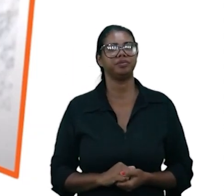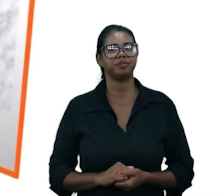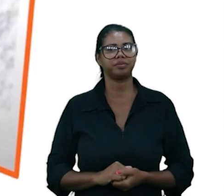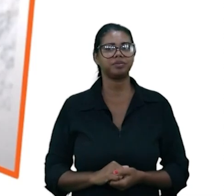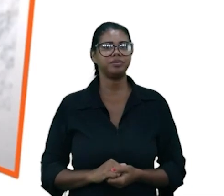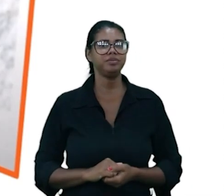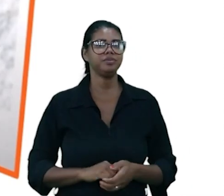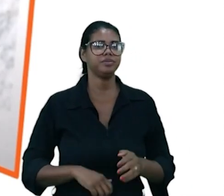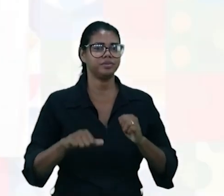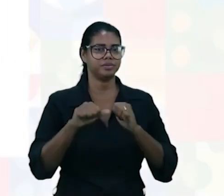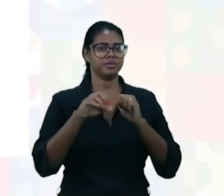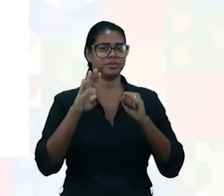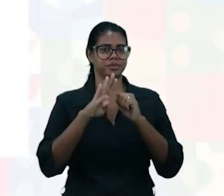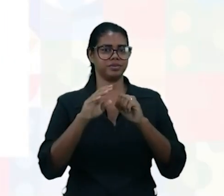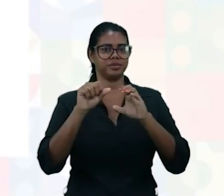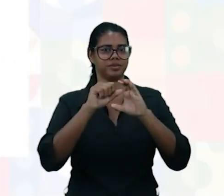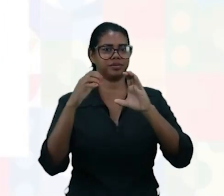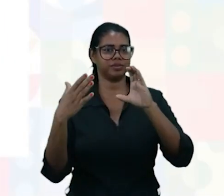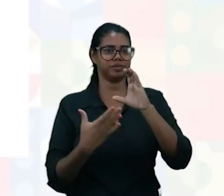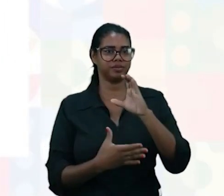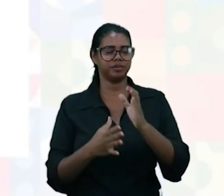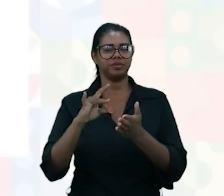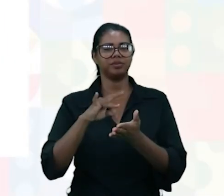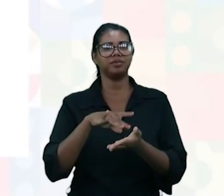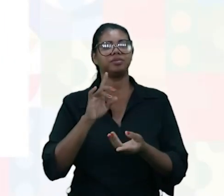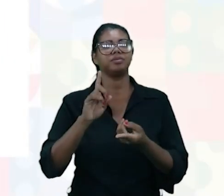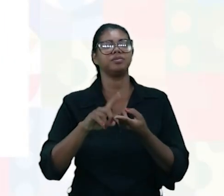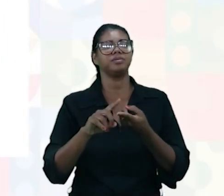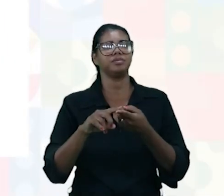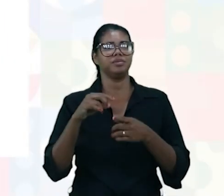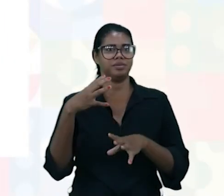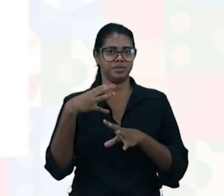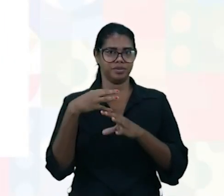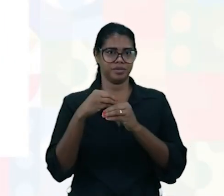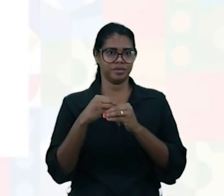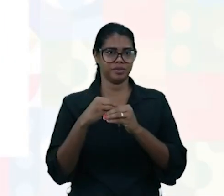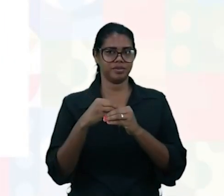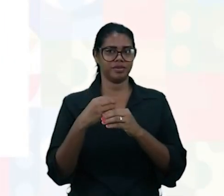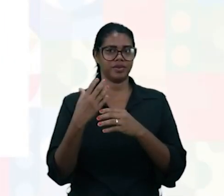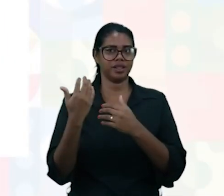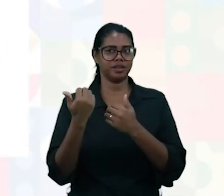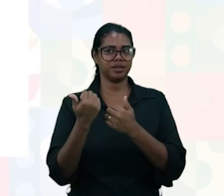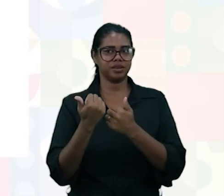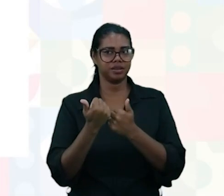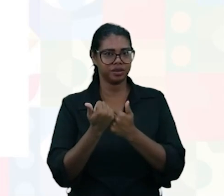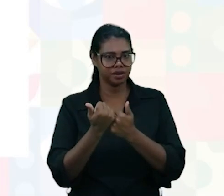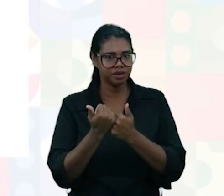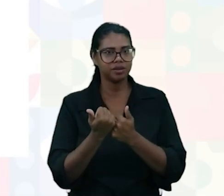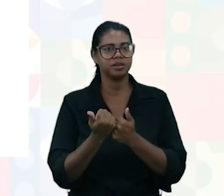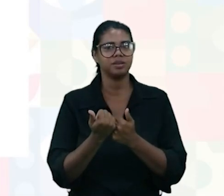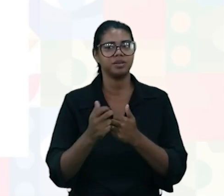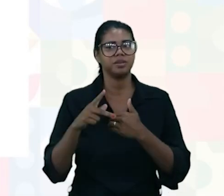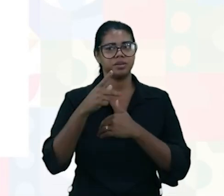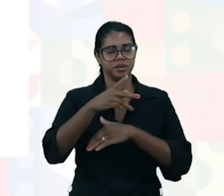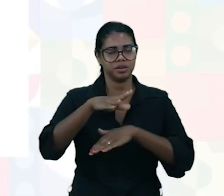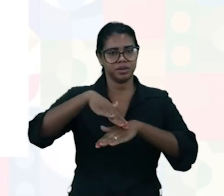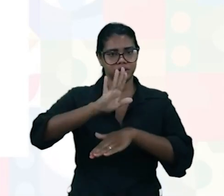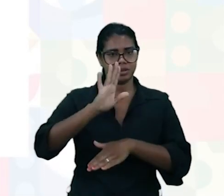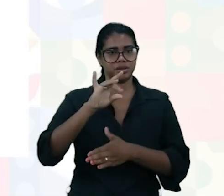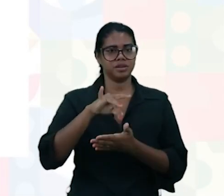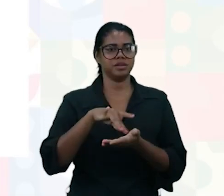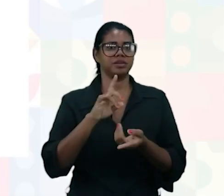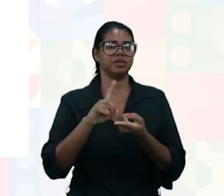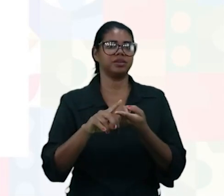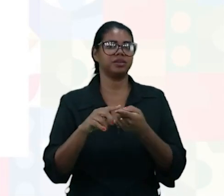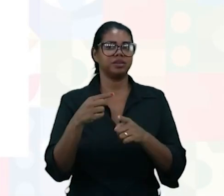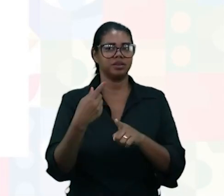substância, que é essa característica principal, ela jamais vai poder ser anulada, substituída ou pré-existir as demais. Por quê? Porque se